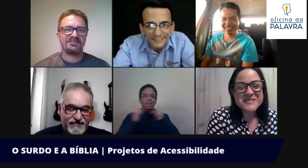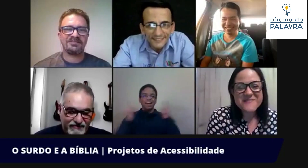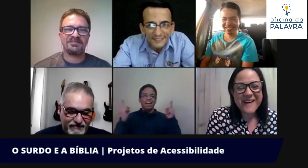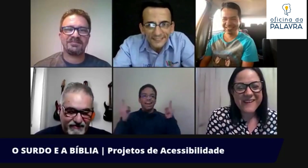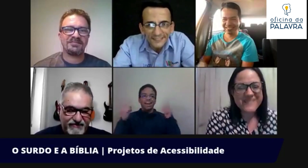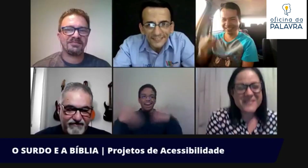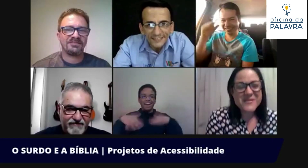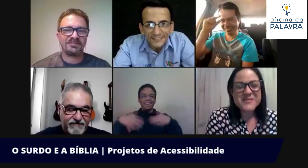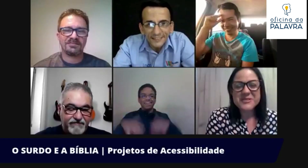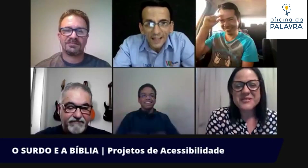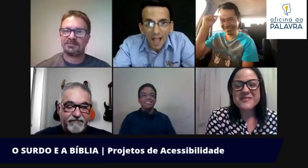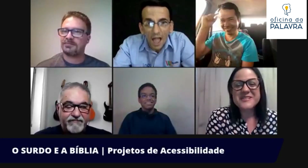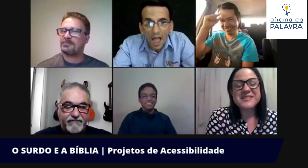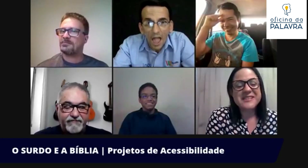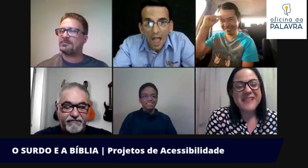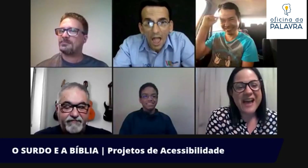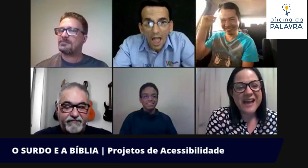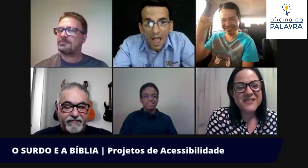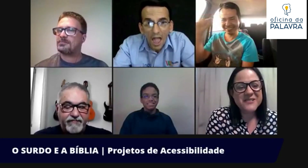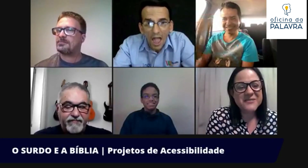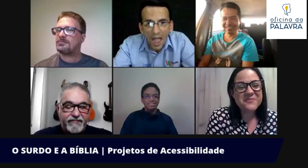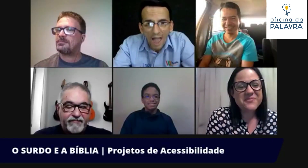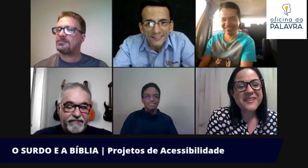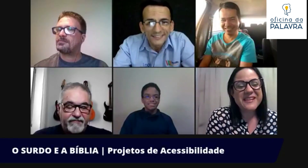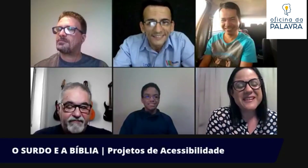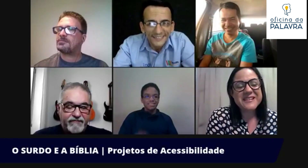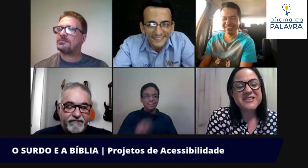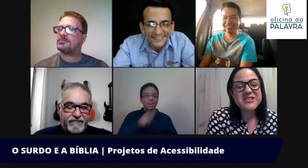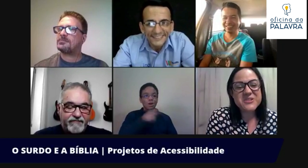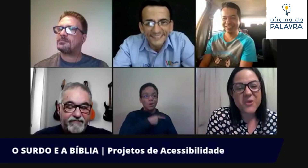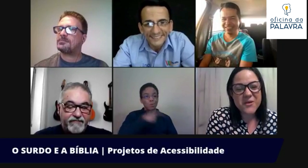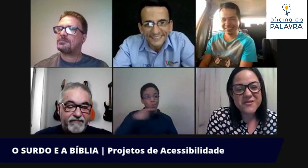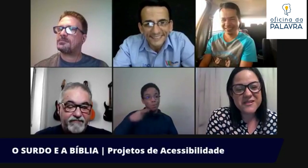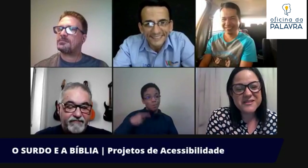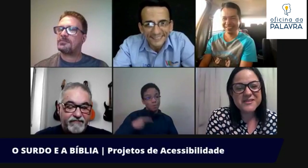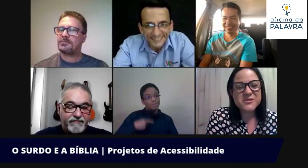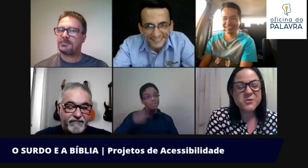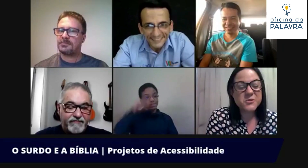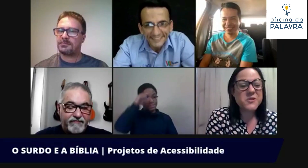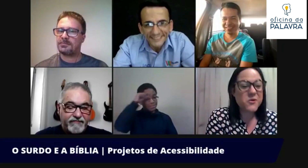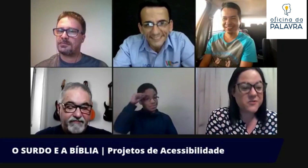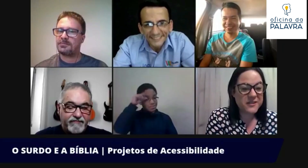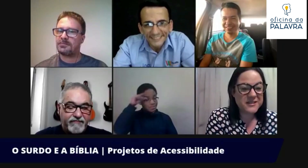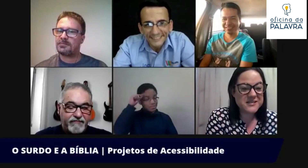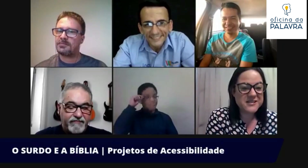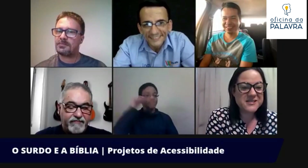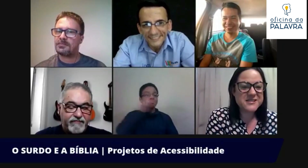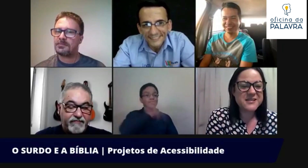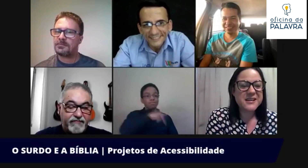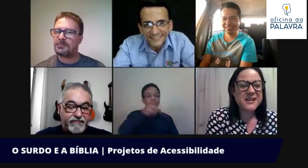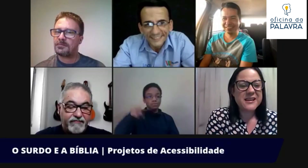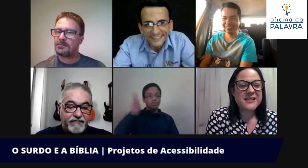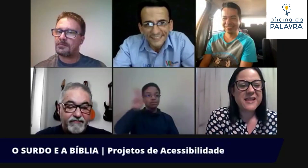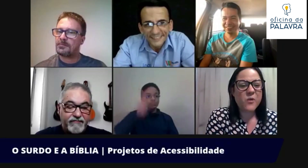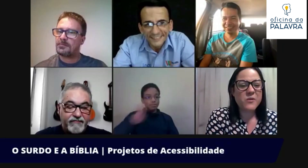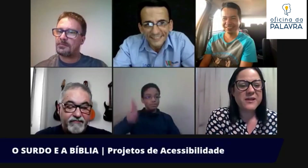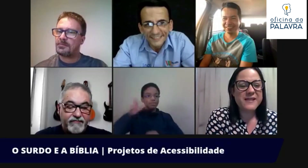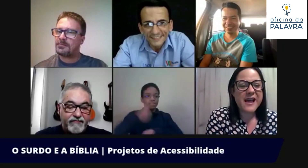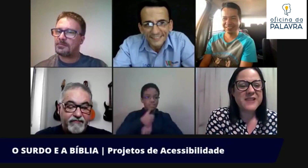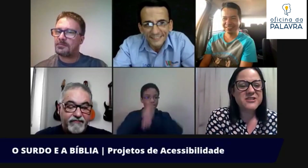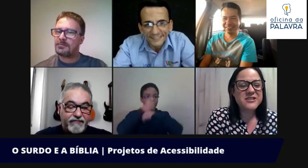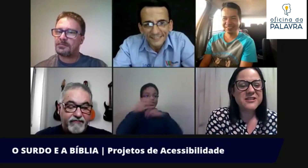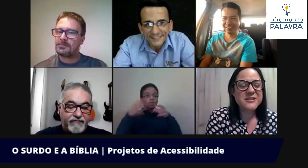O pastor Paulo é professor universitário, líder de jovens, surdos e ouvintes,